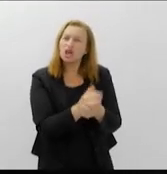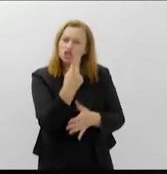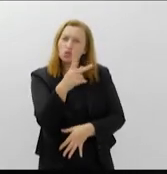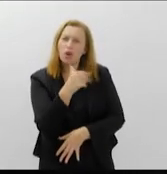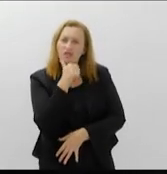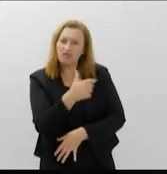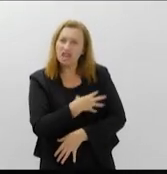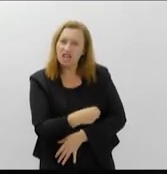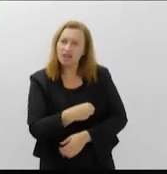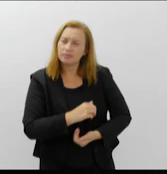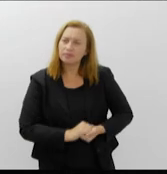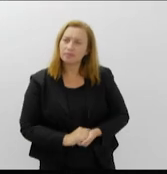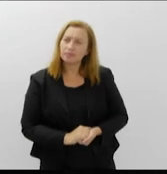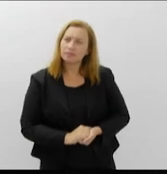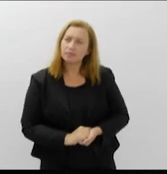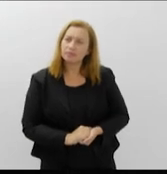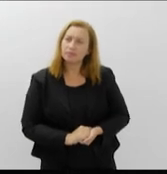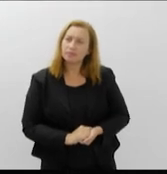filha,